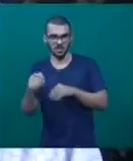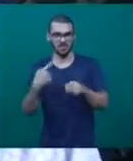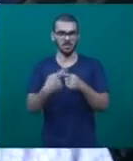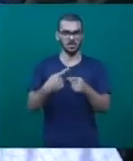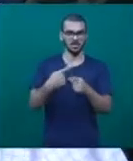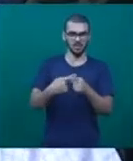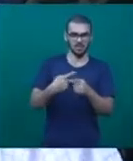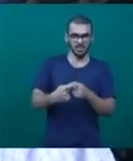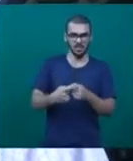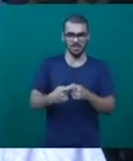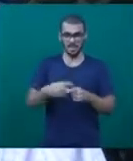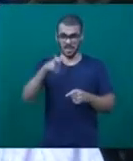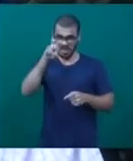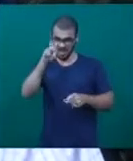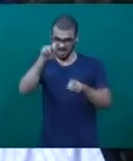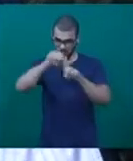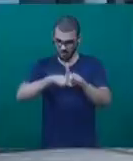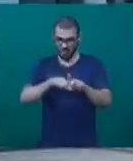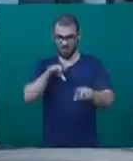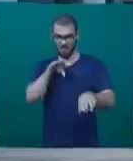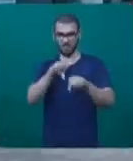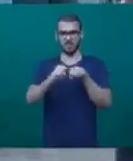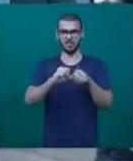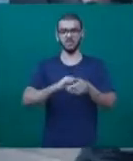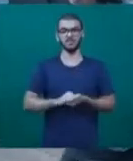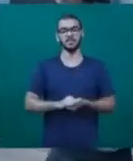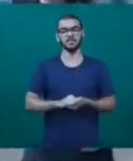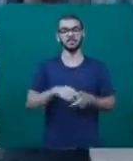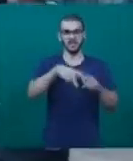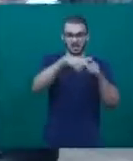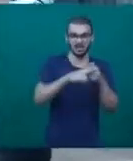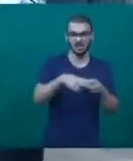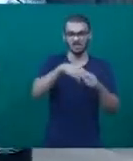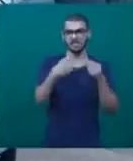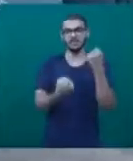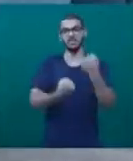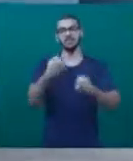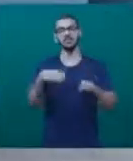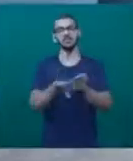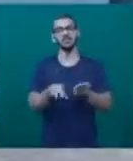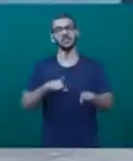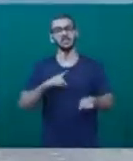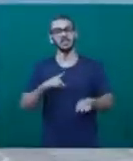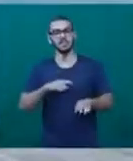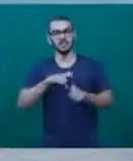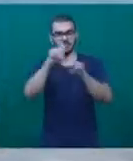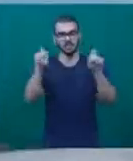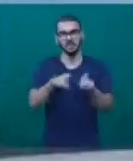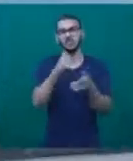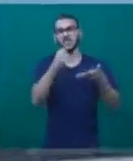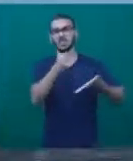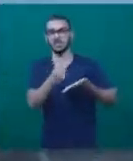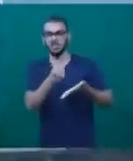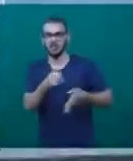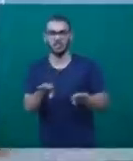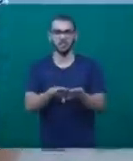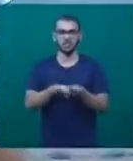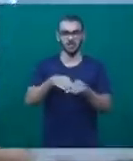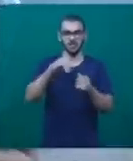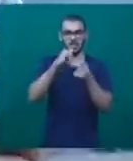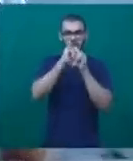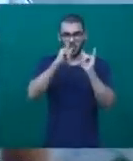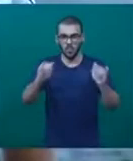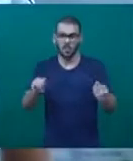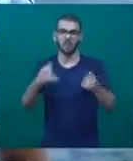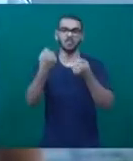aqui vão ficar aqui 5 meses em formação. Além da mecânica automotiva, aqui também são oferecidos os cursos de informática básica e